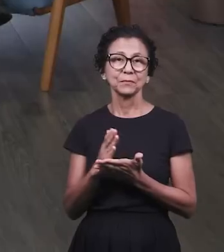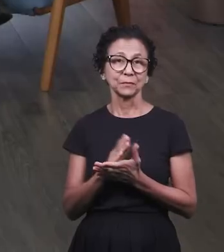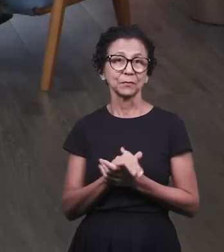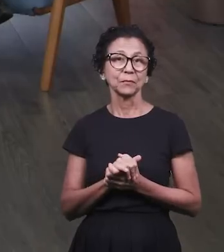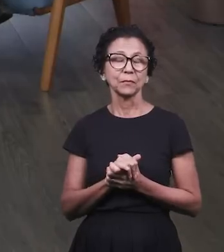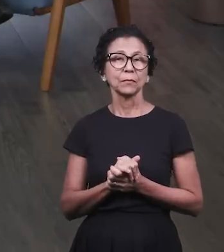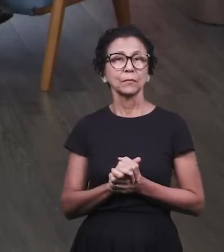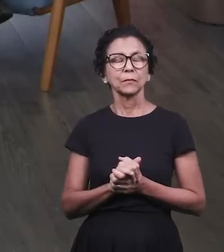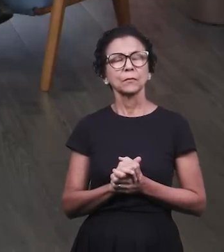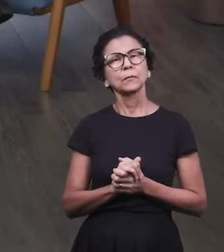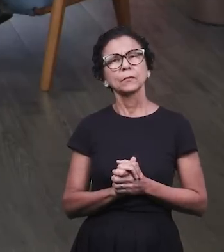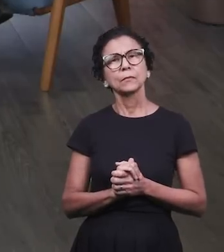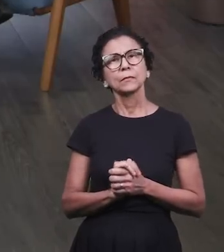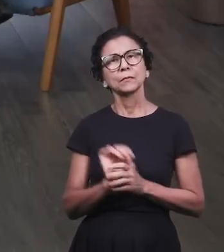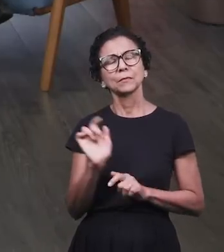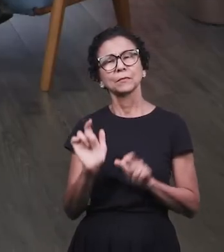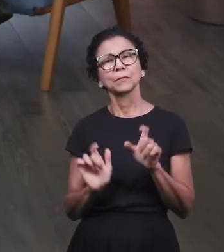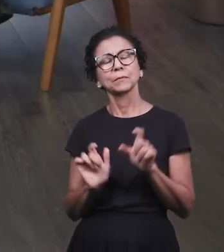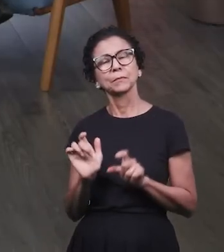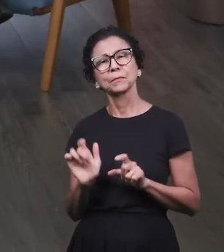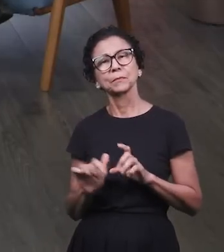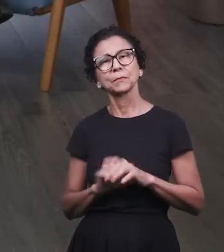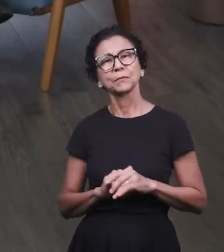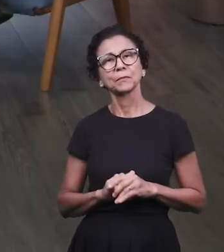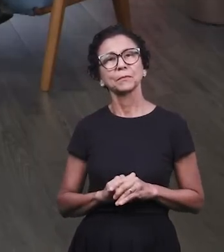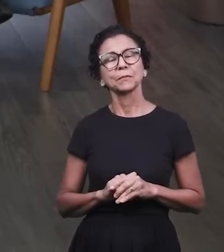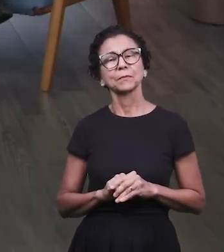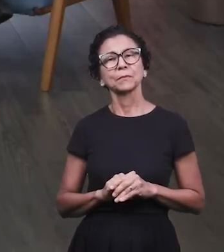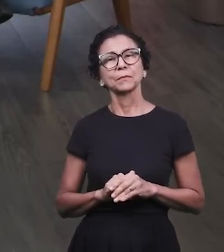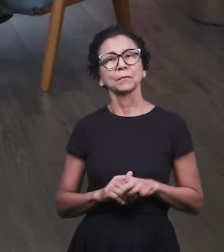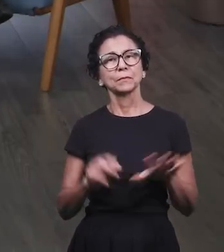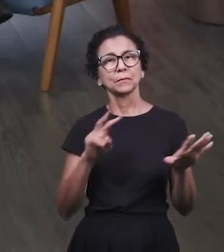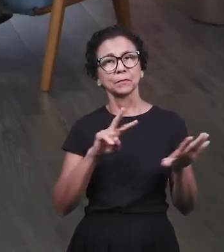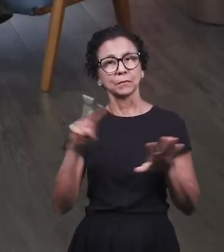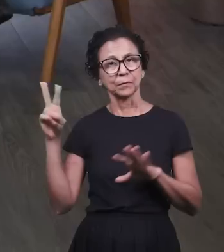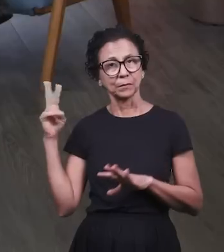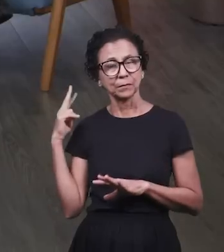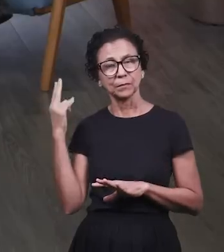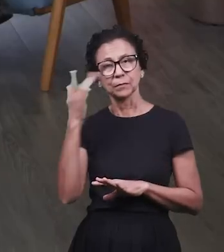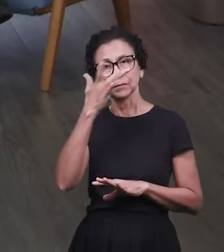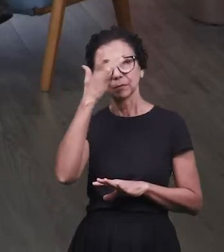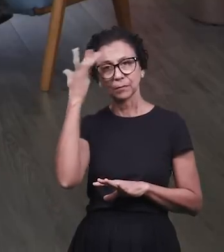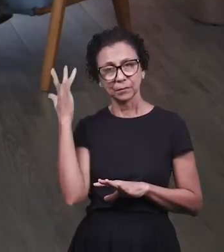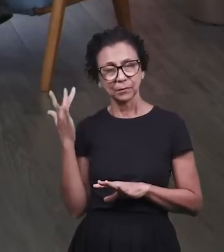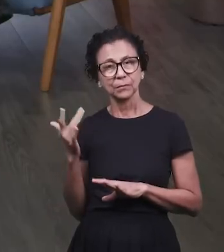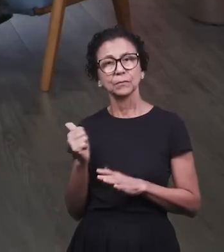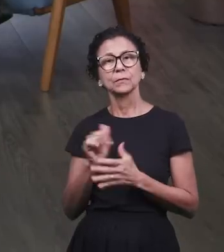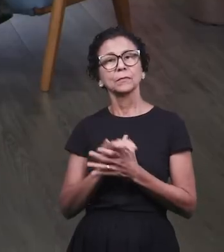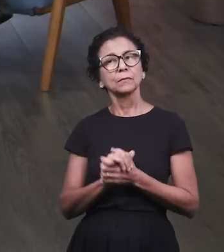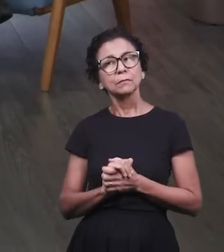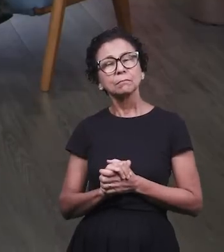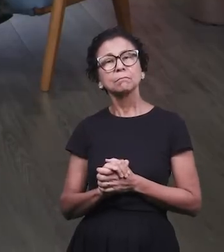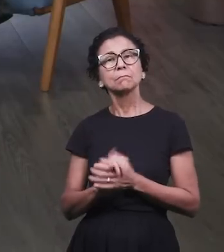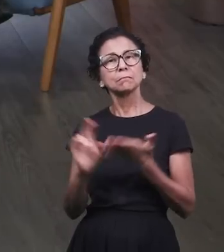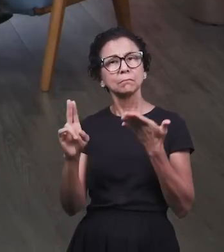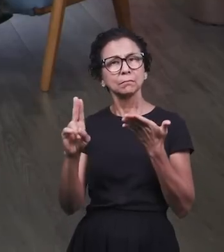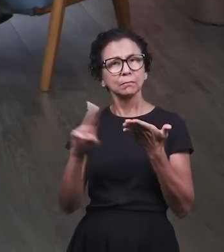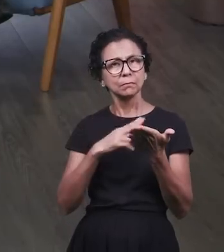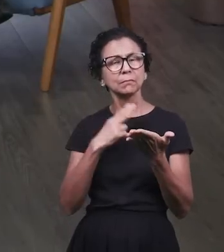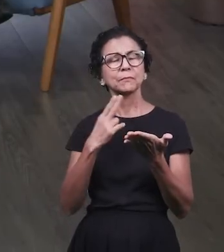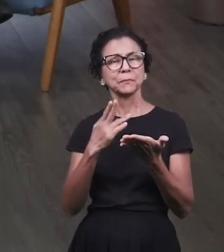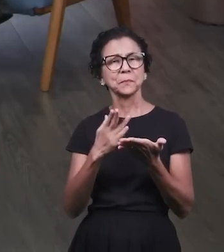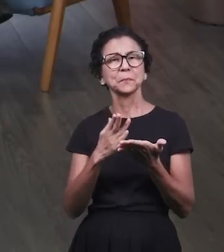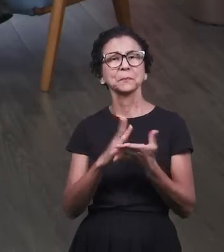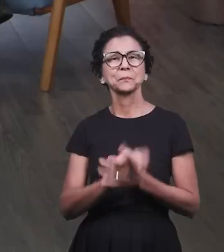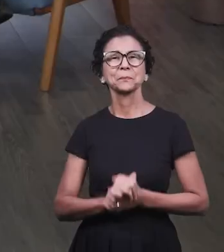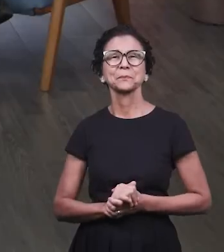que fizeram esse procedimento que o pastor Sérgio acabou de falar na semana passada, enviaram para nós as mensagens e a gente escolheu alguns